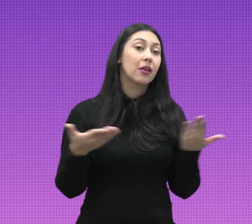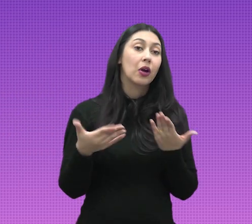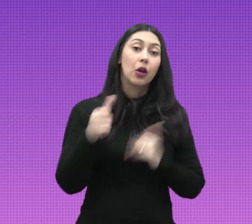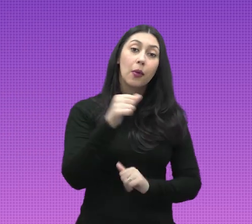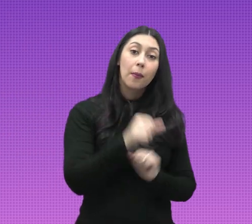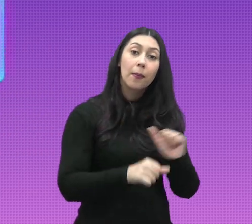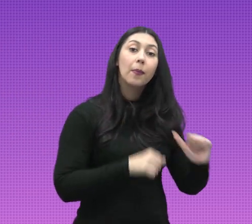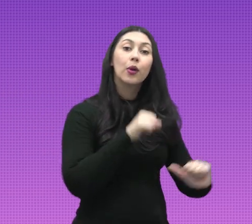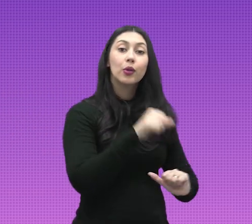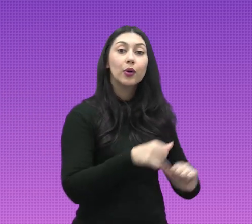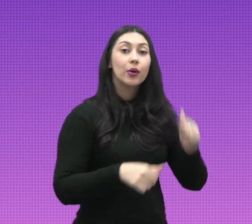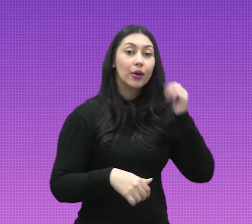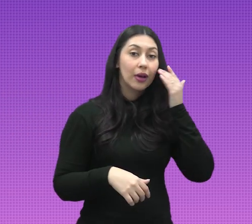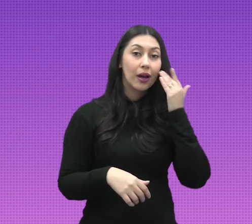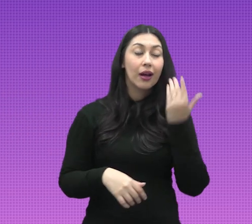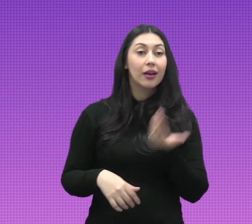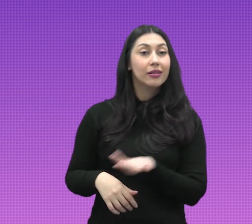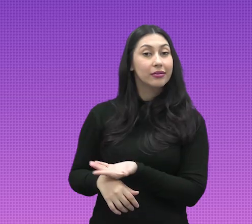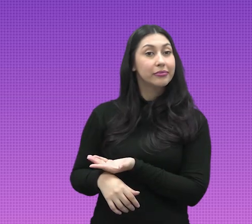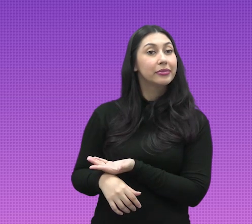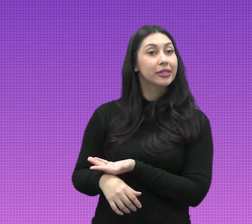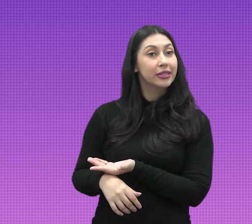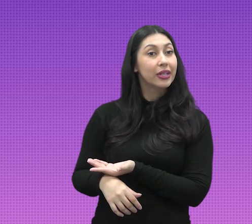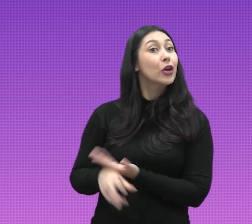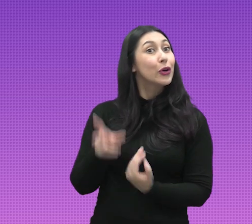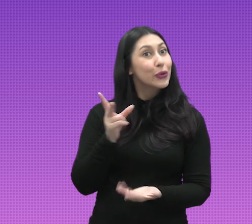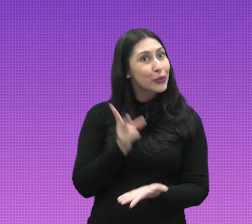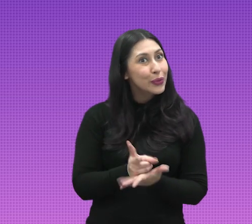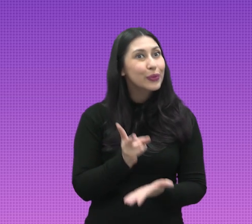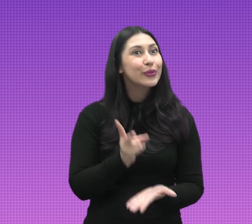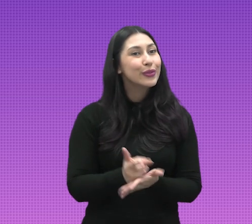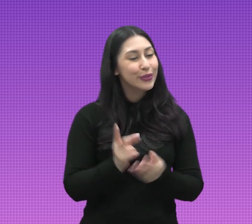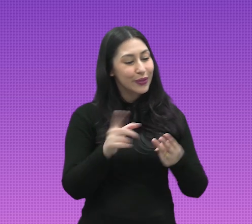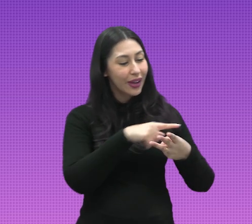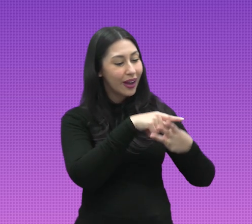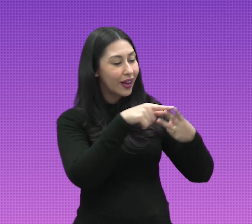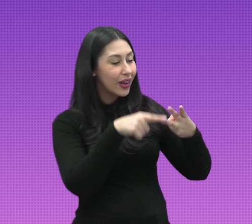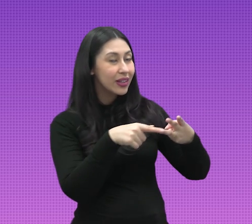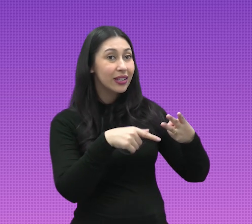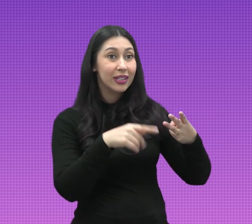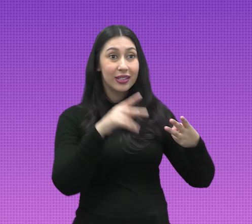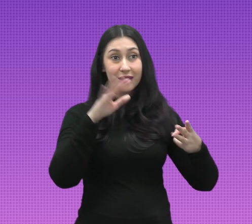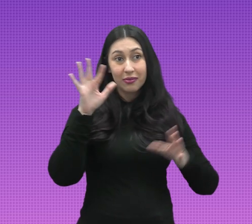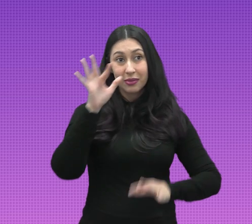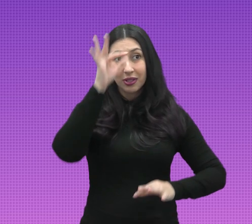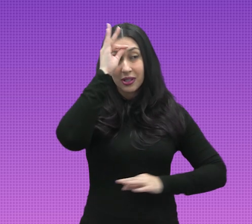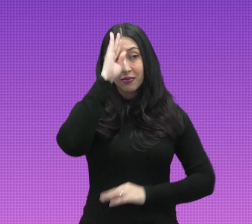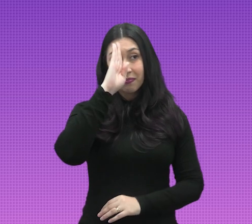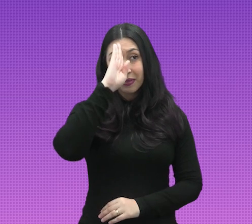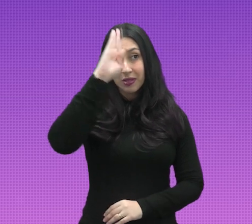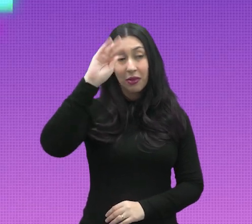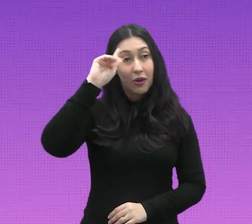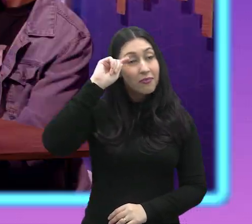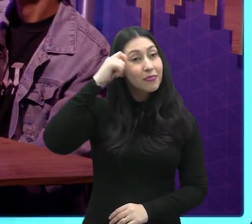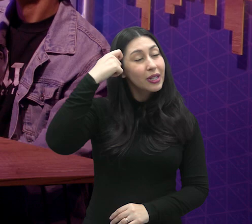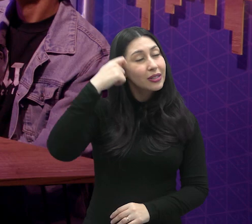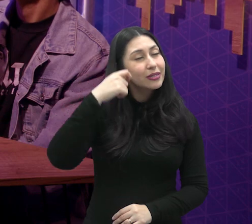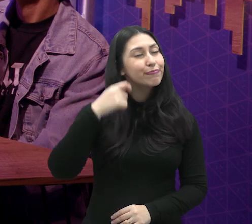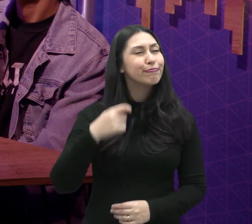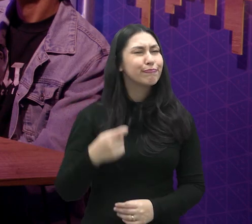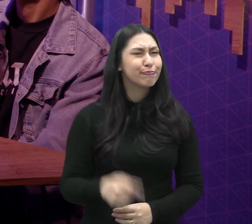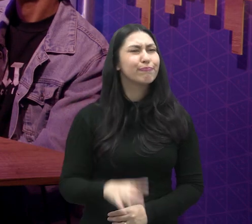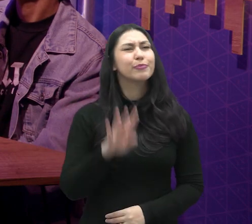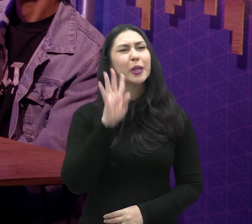entrando Vale Tudo e Dona de Mim também continuam com as 3 protagonistas negras. E isso é